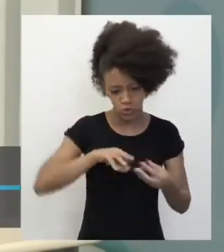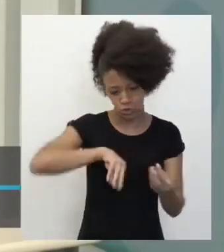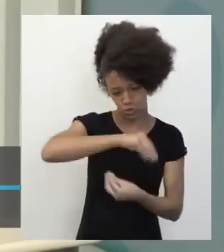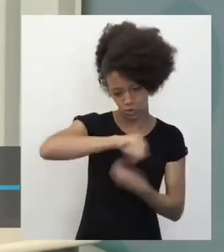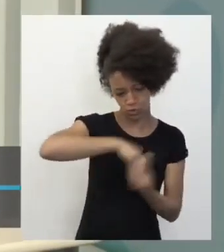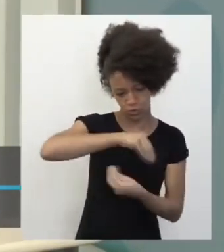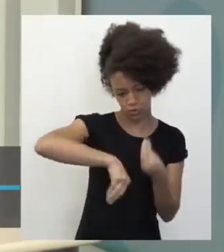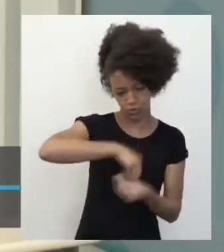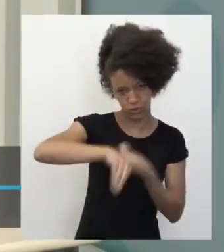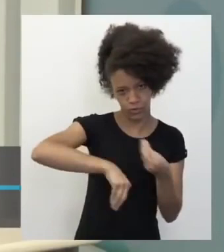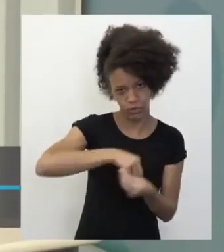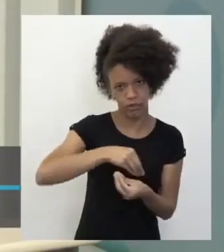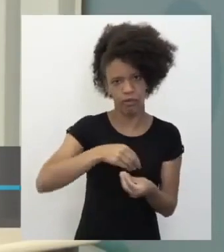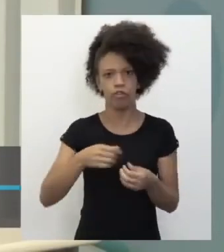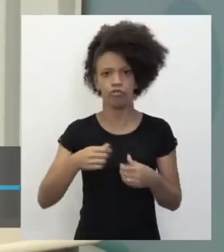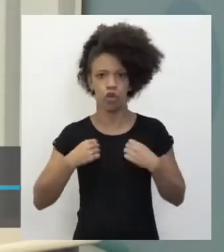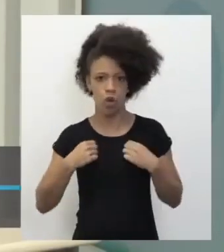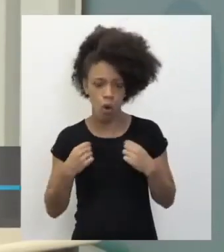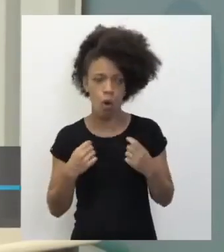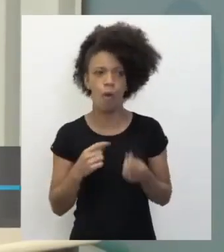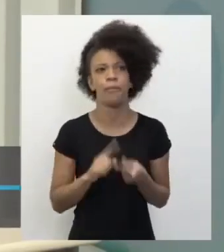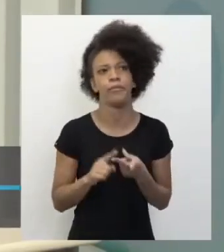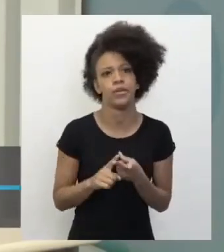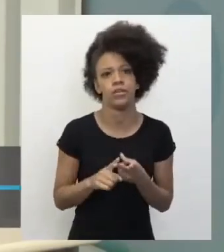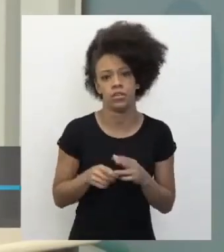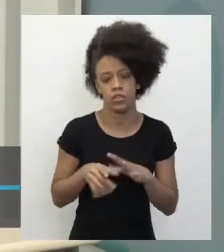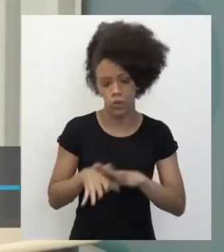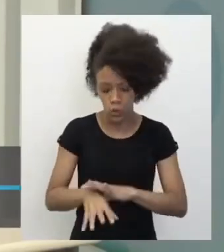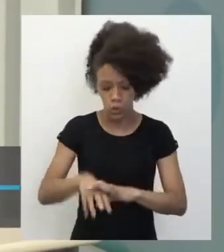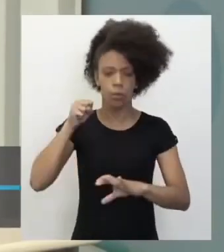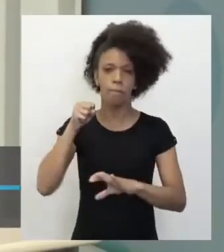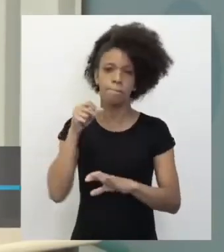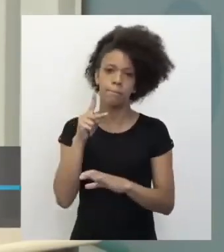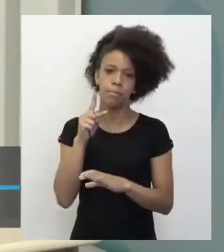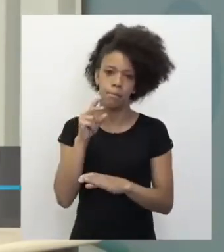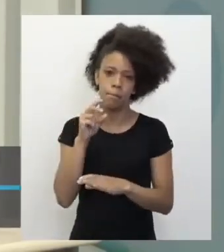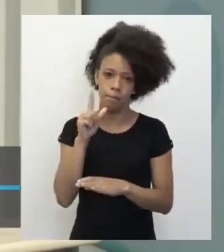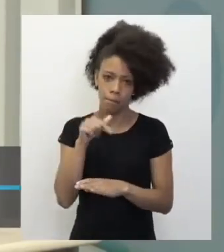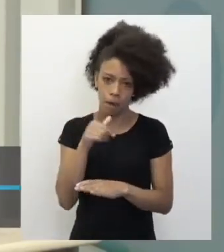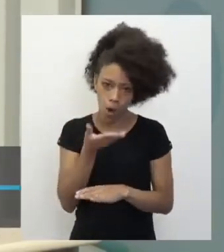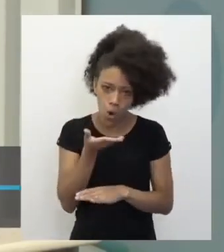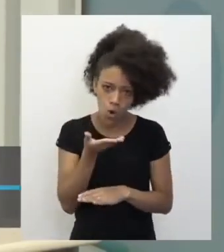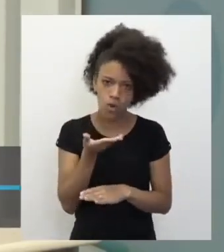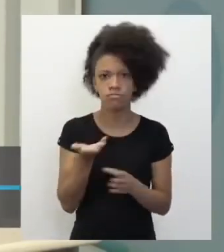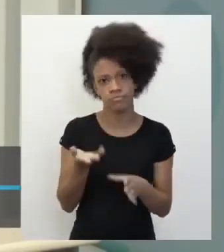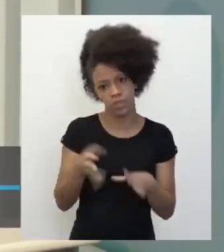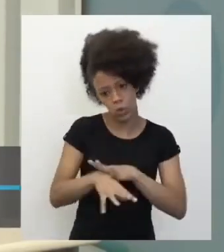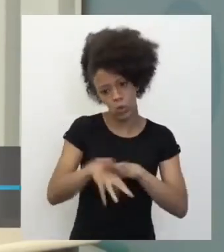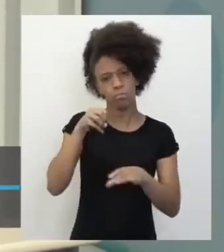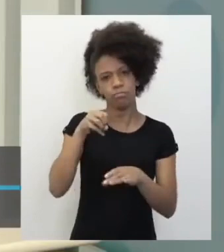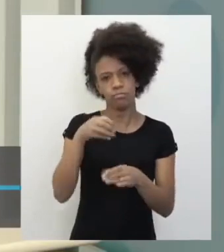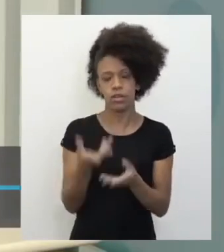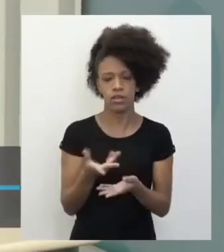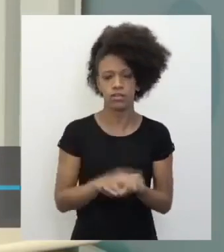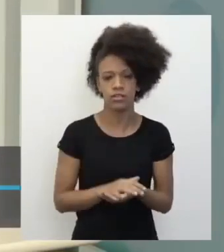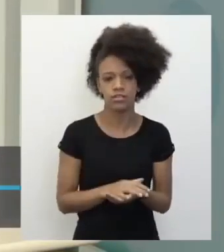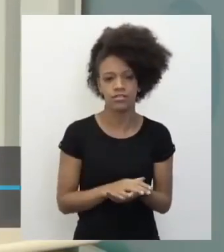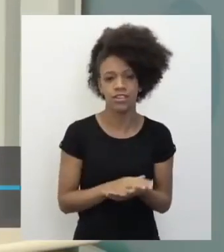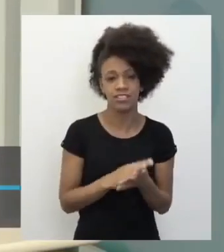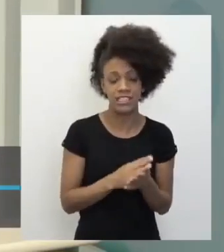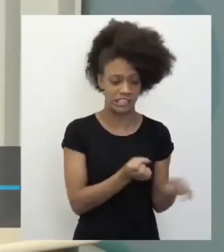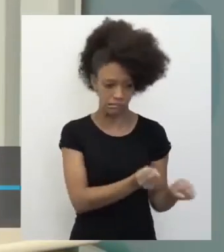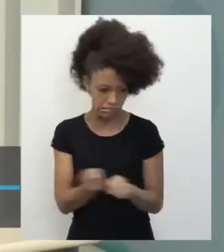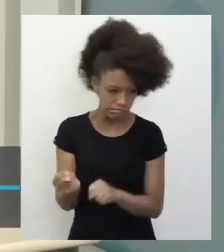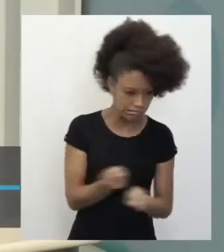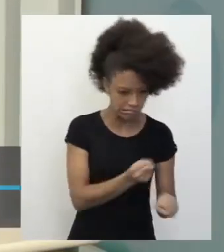tudo isso, né? Claro, para quem tem, mas é tudo muito produtos químicos que facilitam a nossa vida. Imagina no período de Inês Pereira, onde tudo era feito com